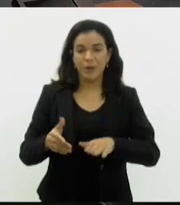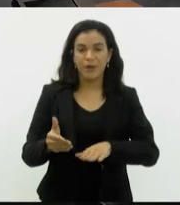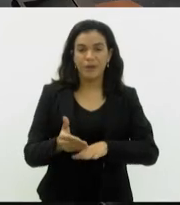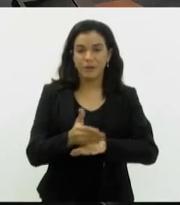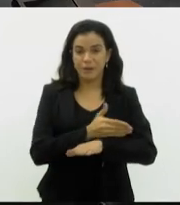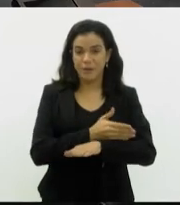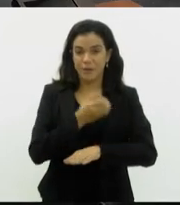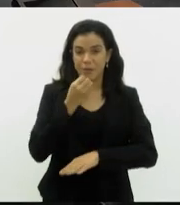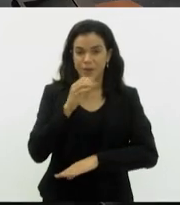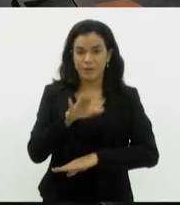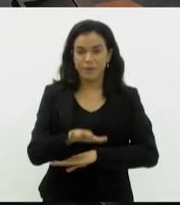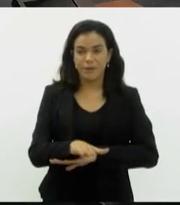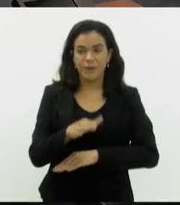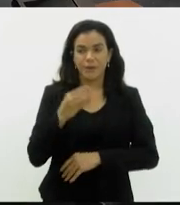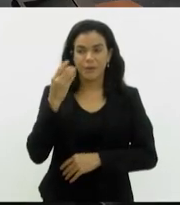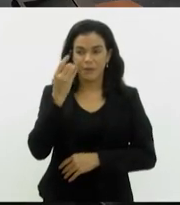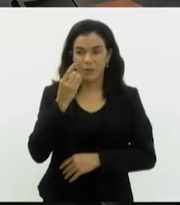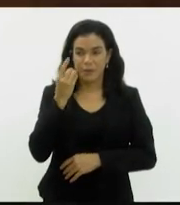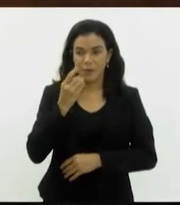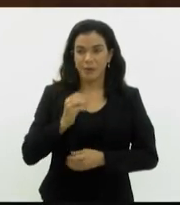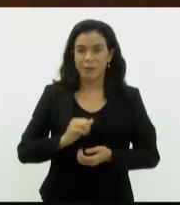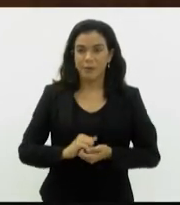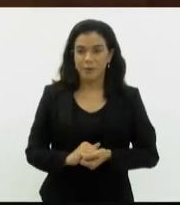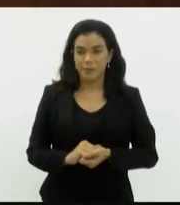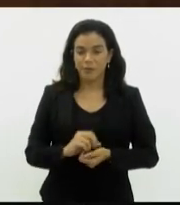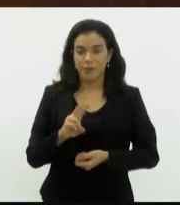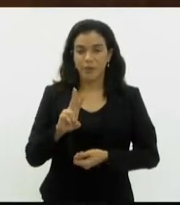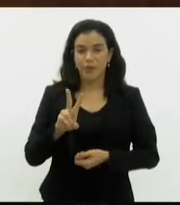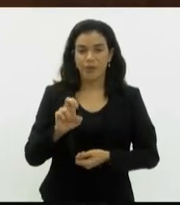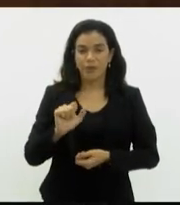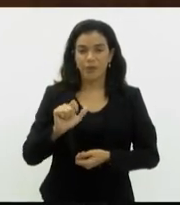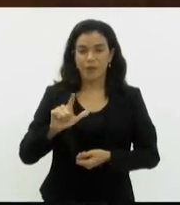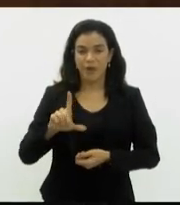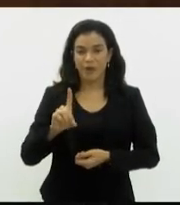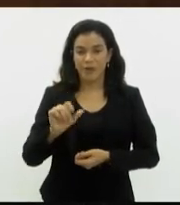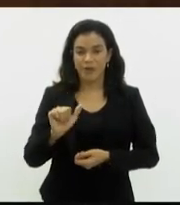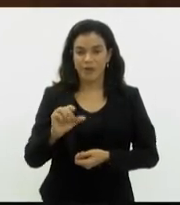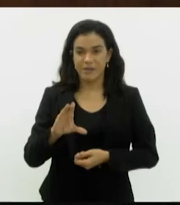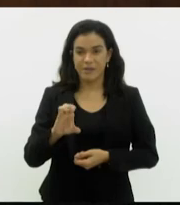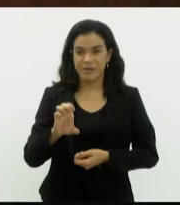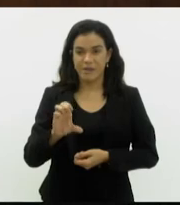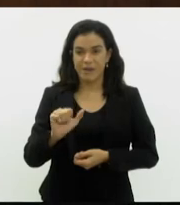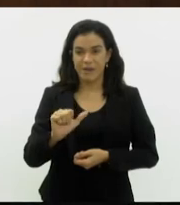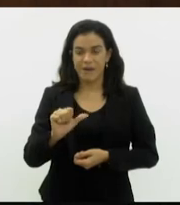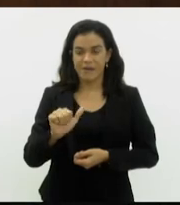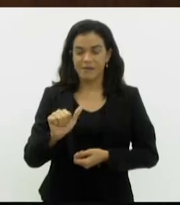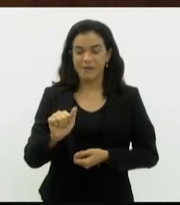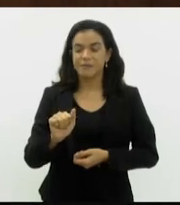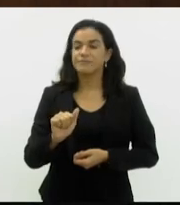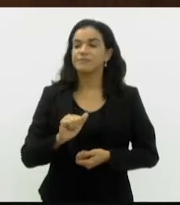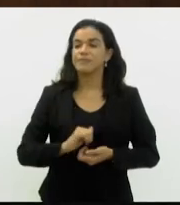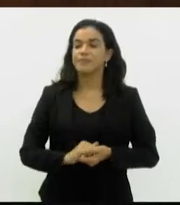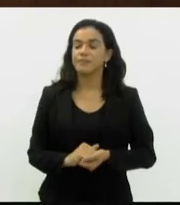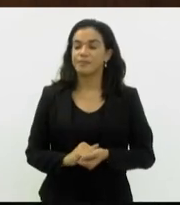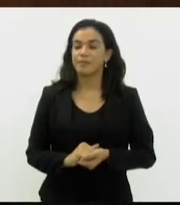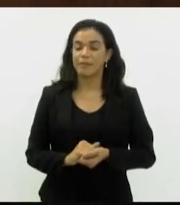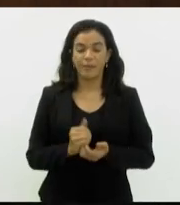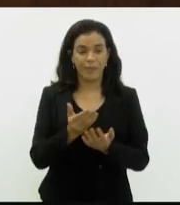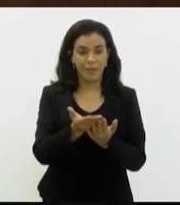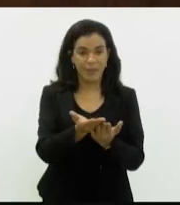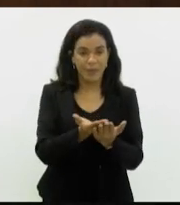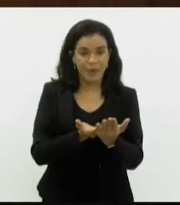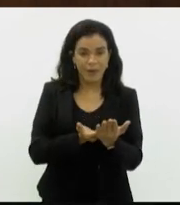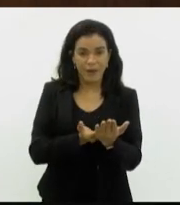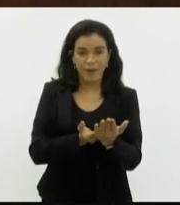Boa tarde, nobre deputado Val, que ora preside esse expediente inicial. A ata